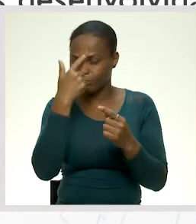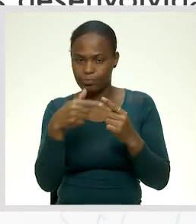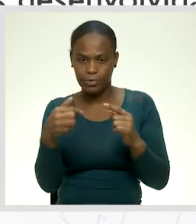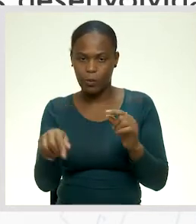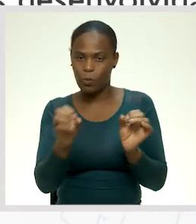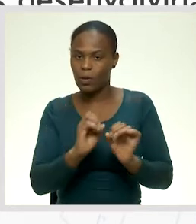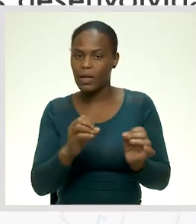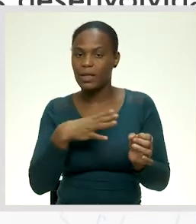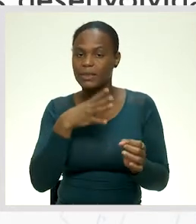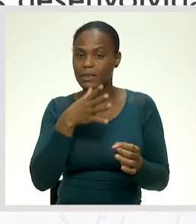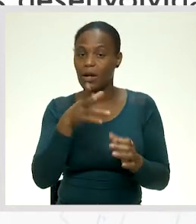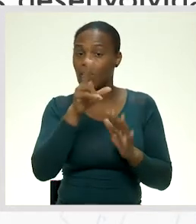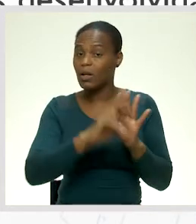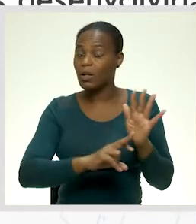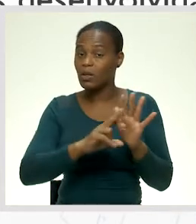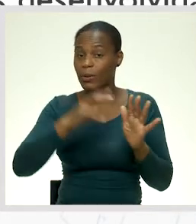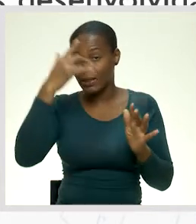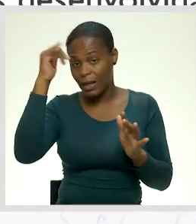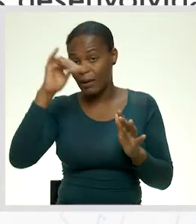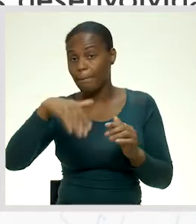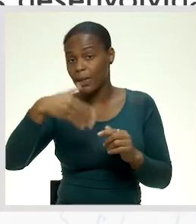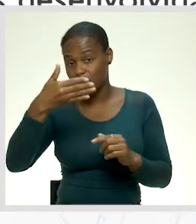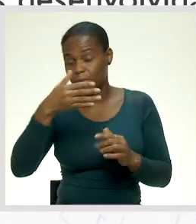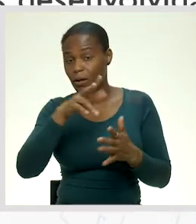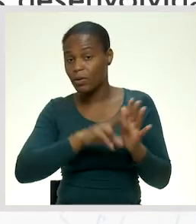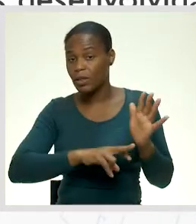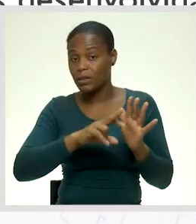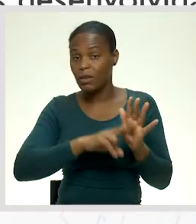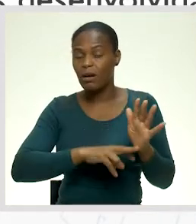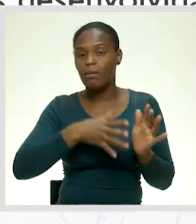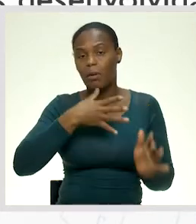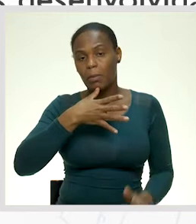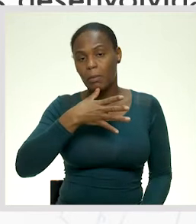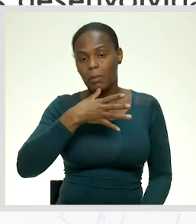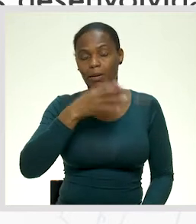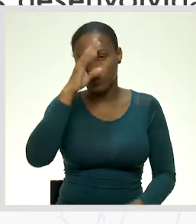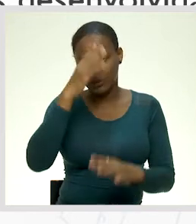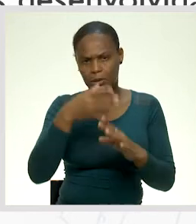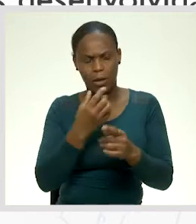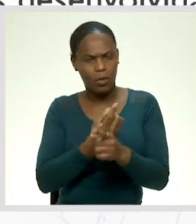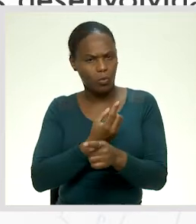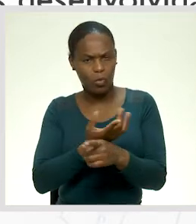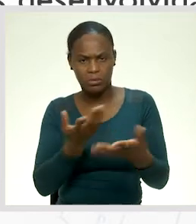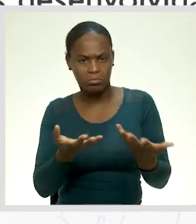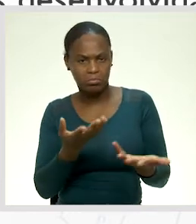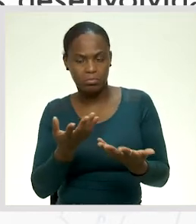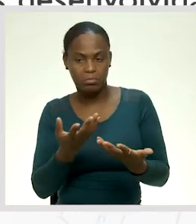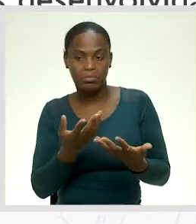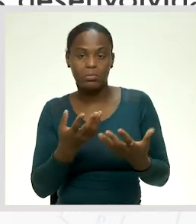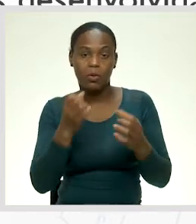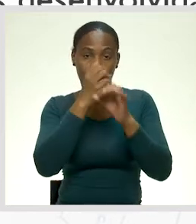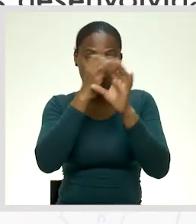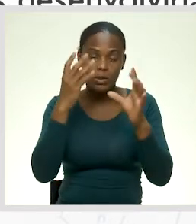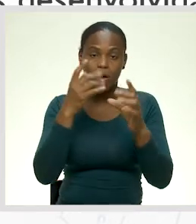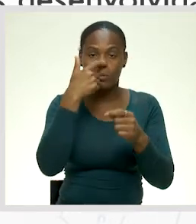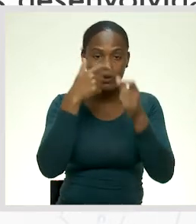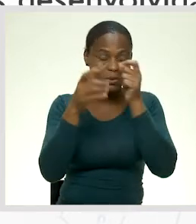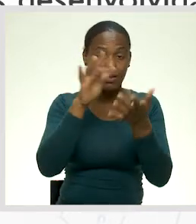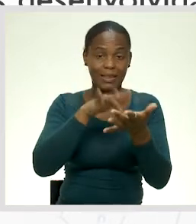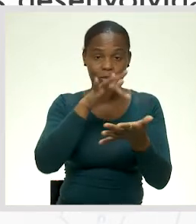nos relatórios, a ideia principal é relatar sobre algo e, portanto, na conclusão, o autor deve fazer